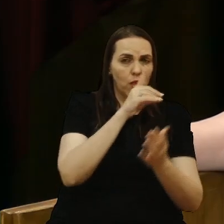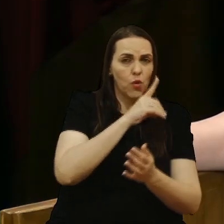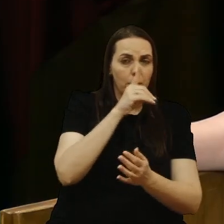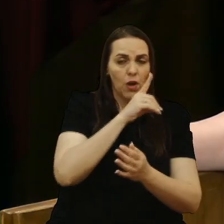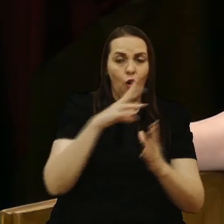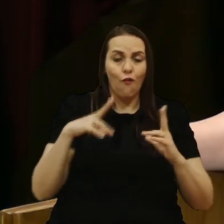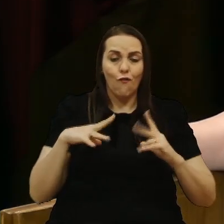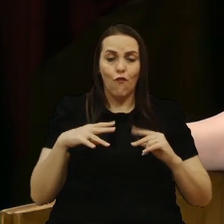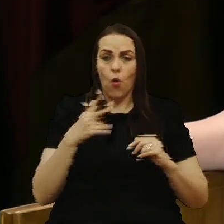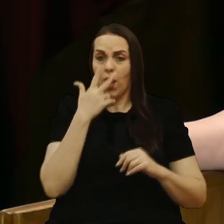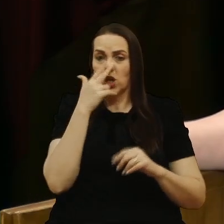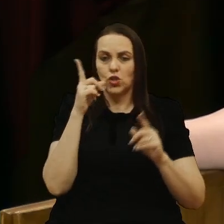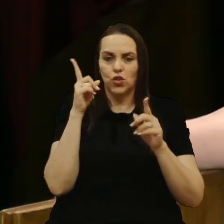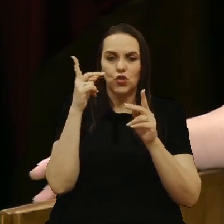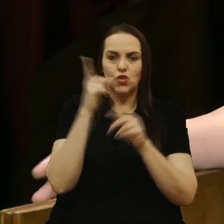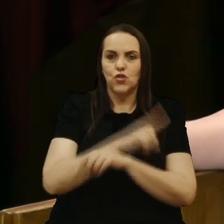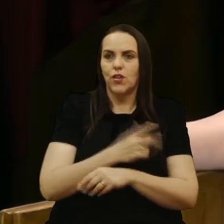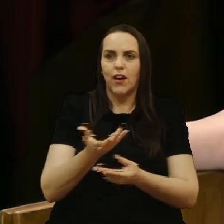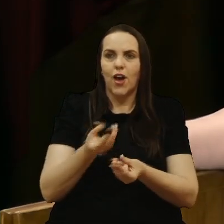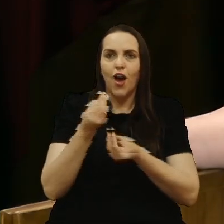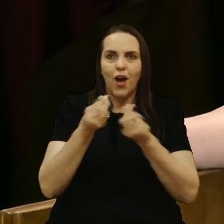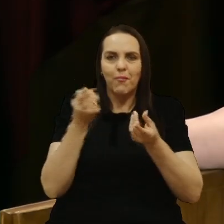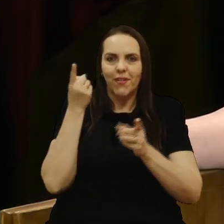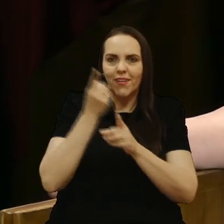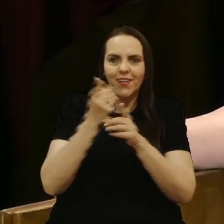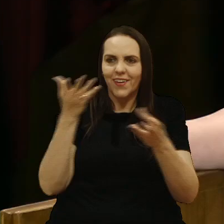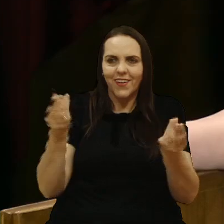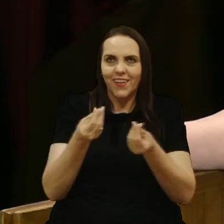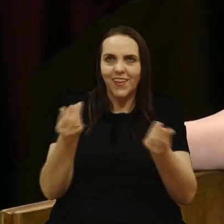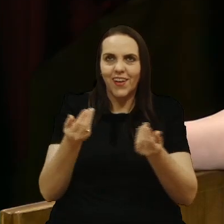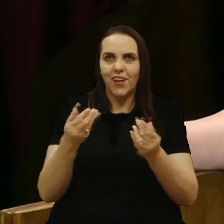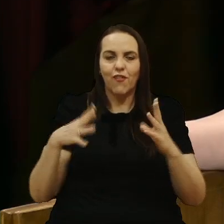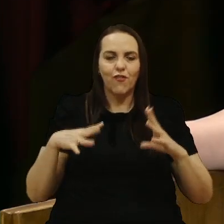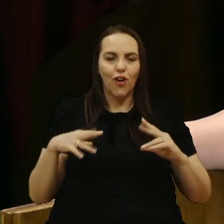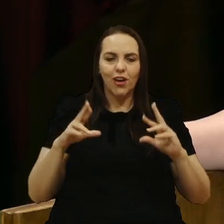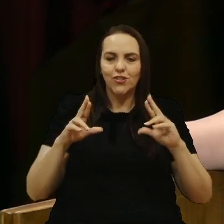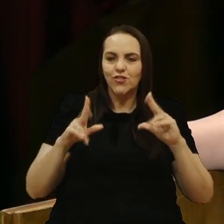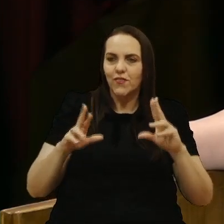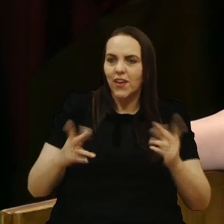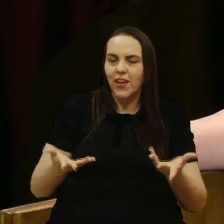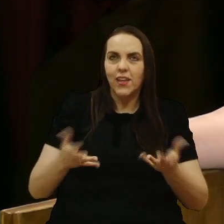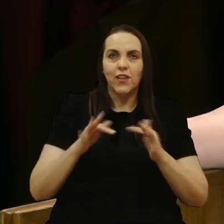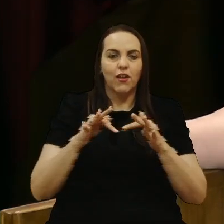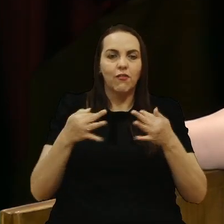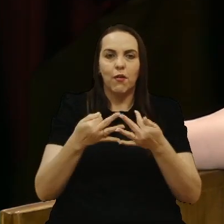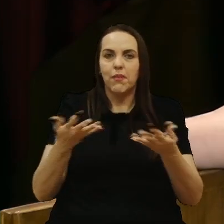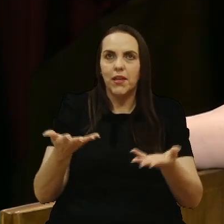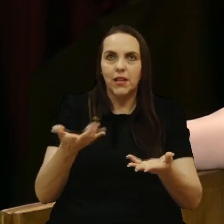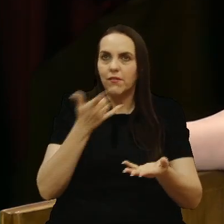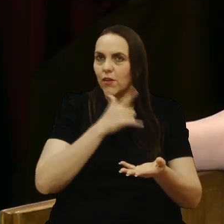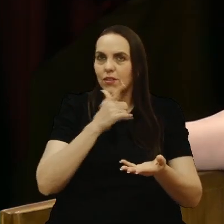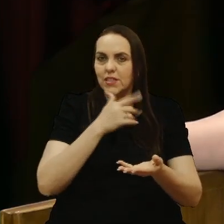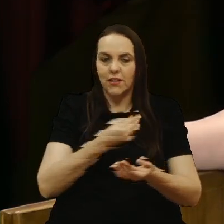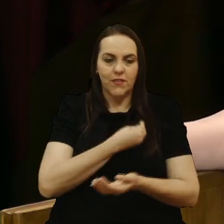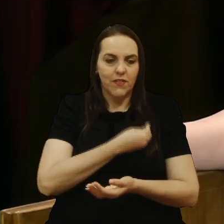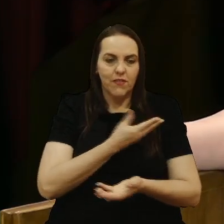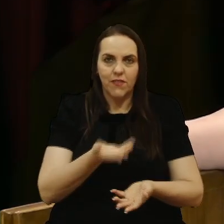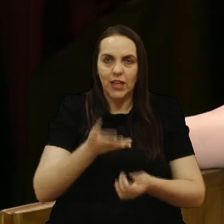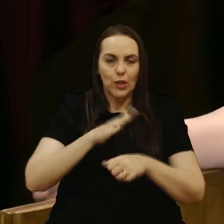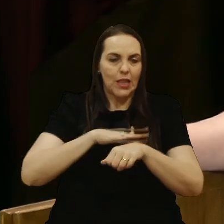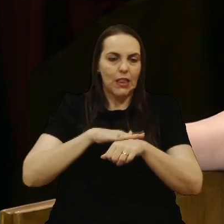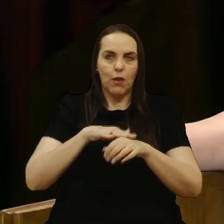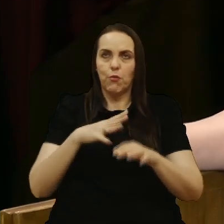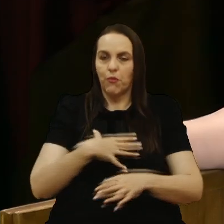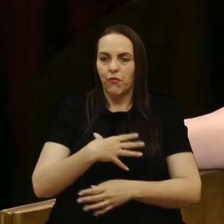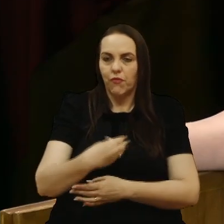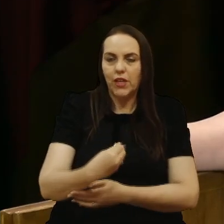dia? Como que pode ter uma folga diferente? Como é que essa família vai viver sem tempo para os filhos, para